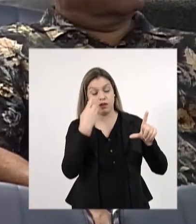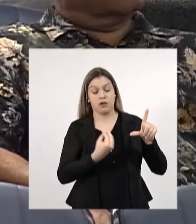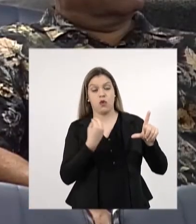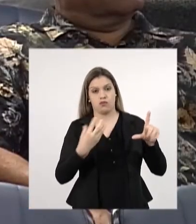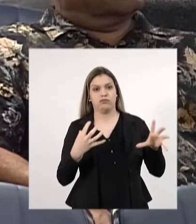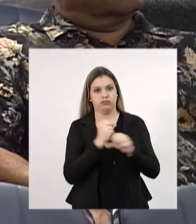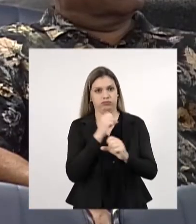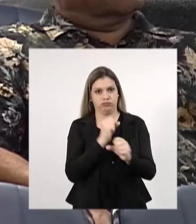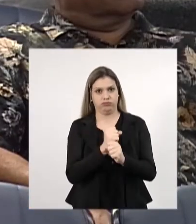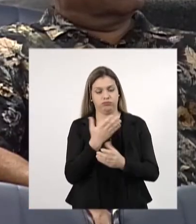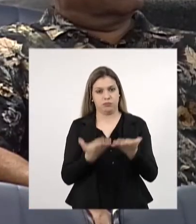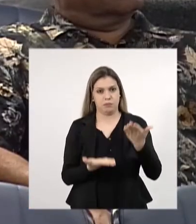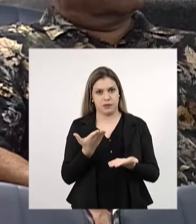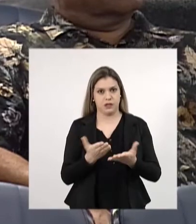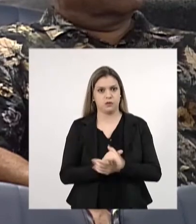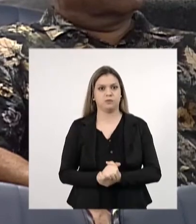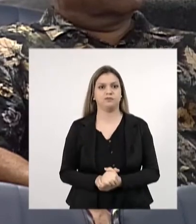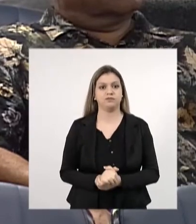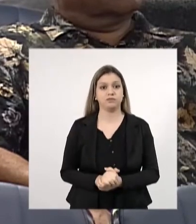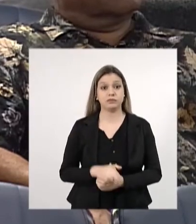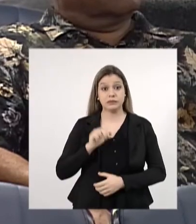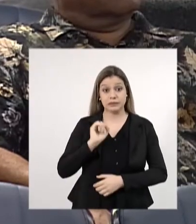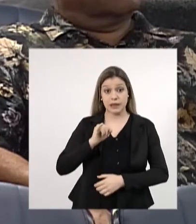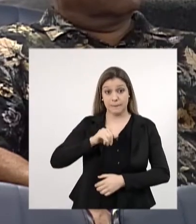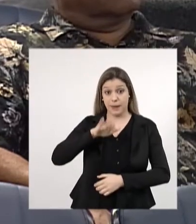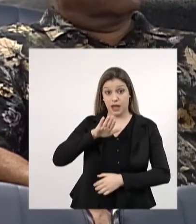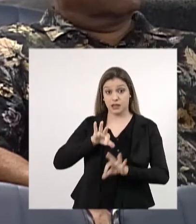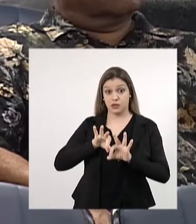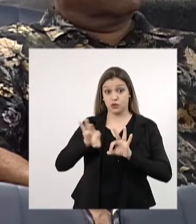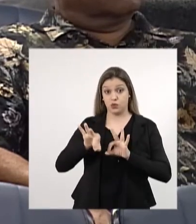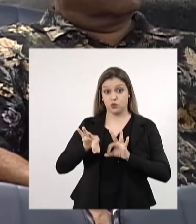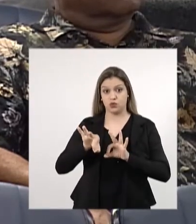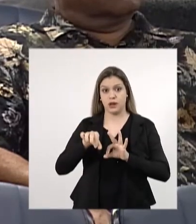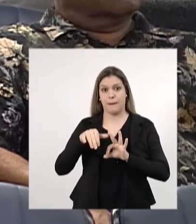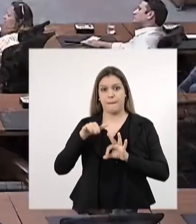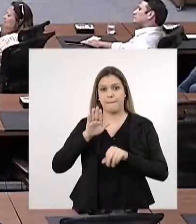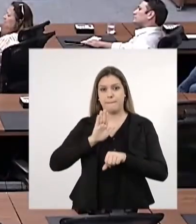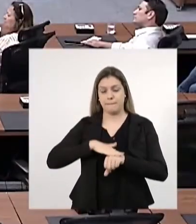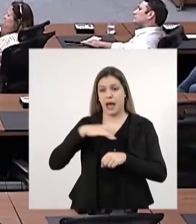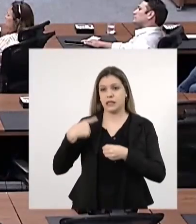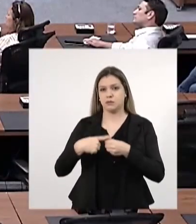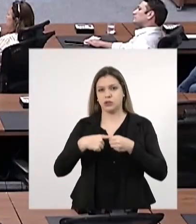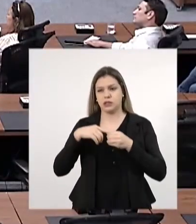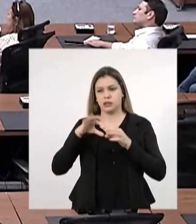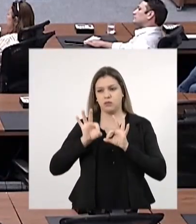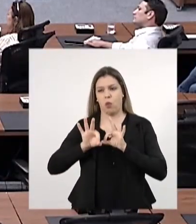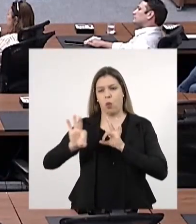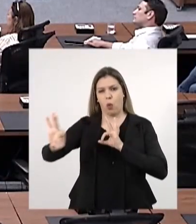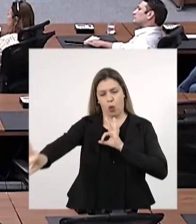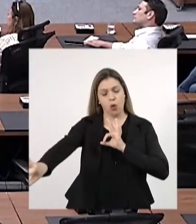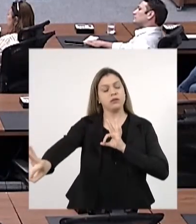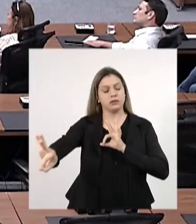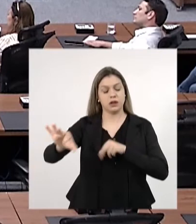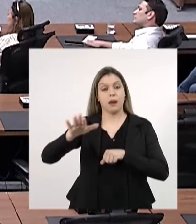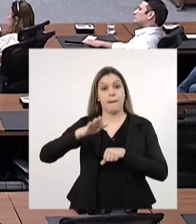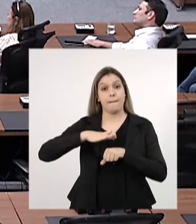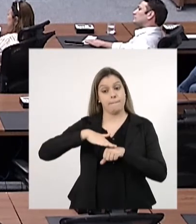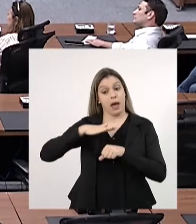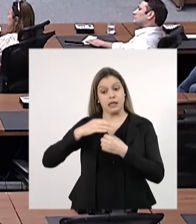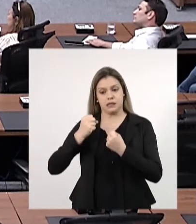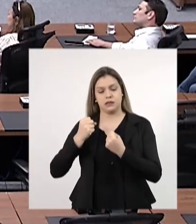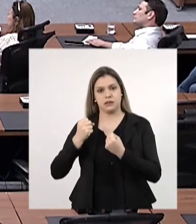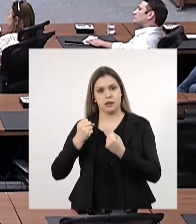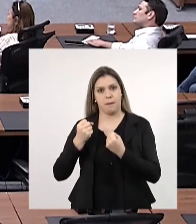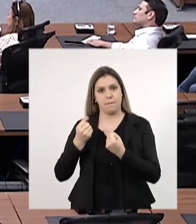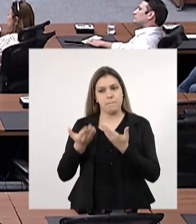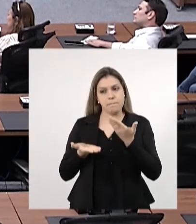vê os pesos. Quanto mais longe, quanto mais rural, maior o peso. E quanto